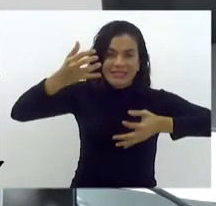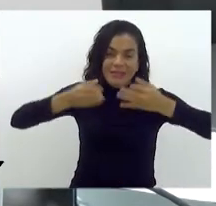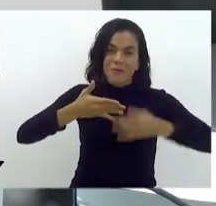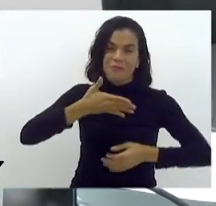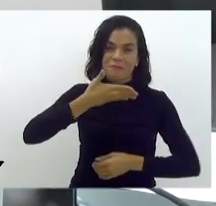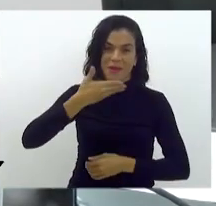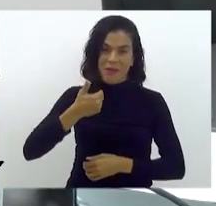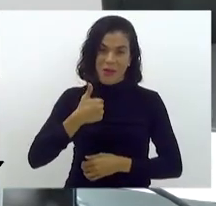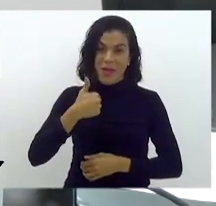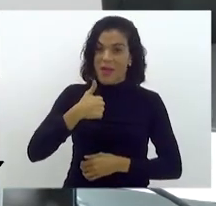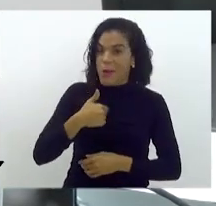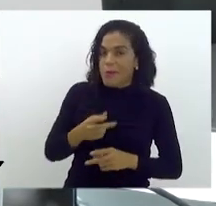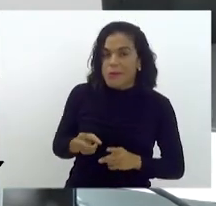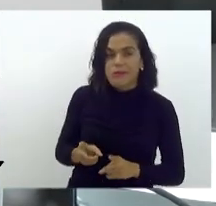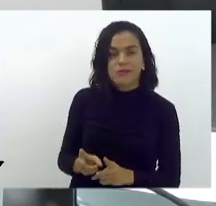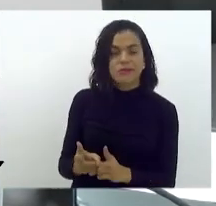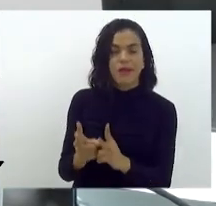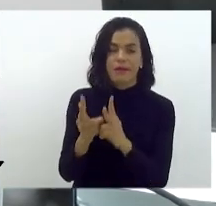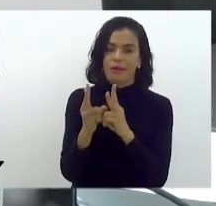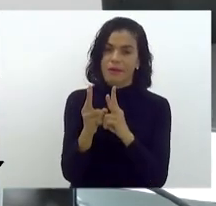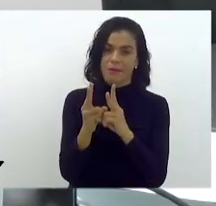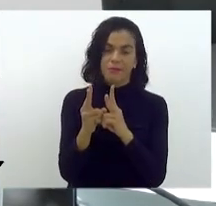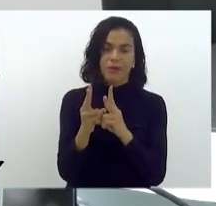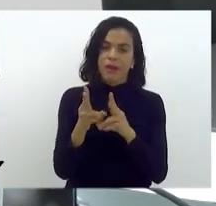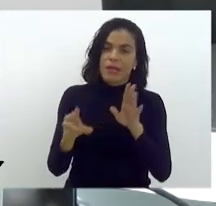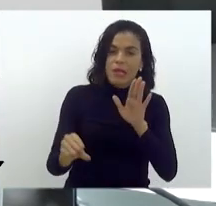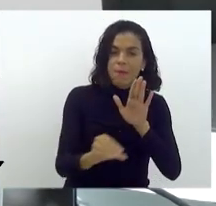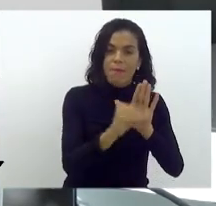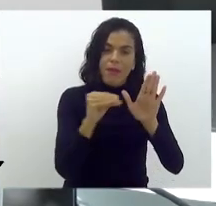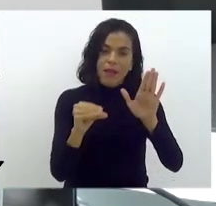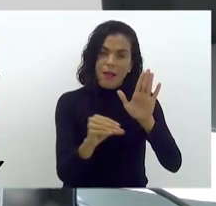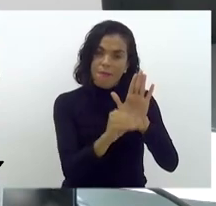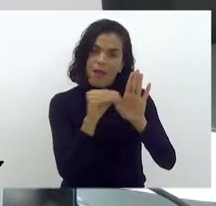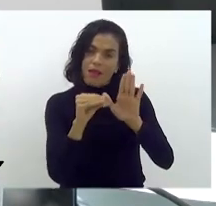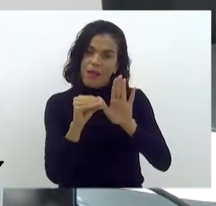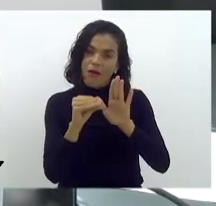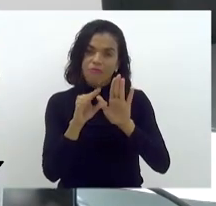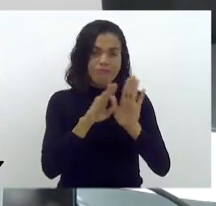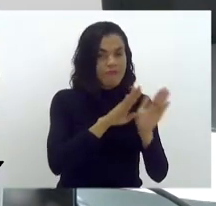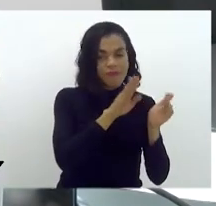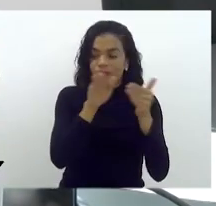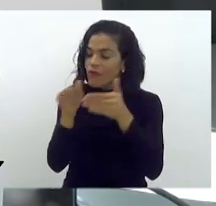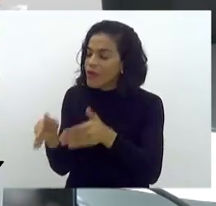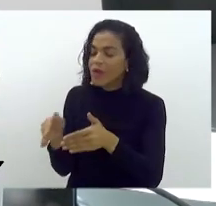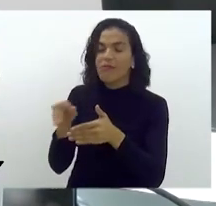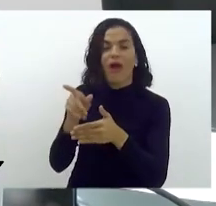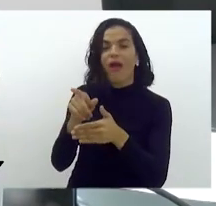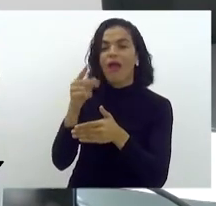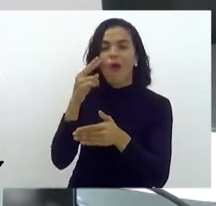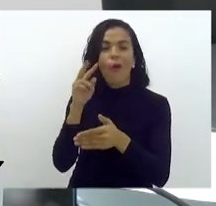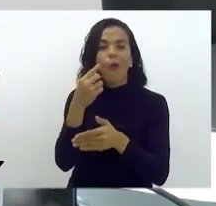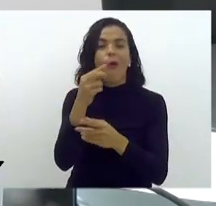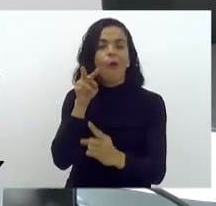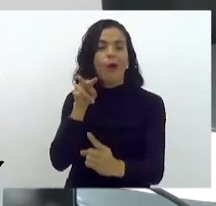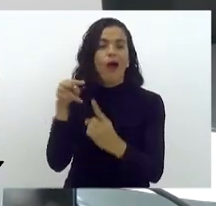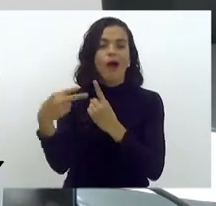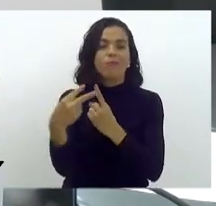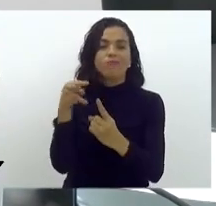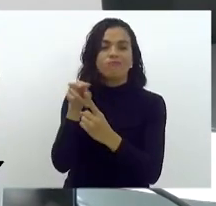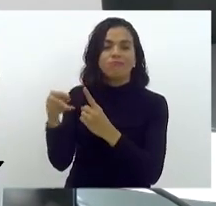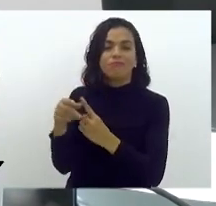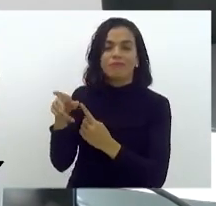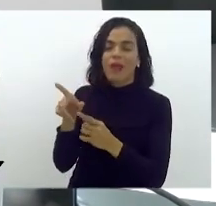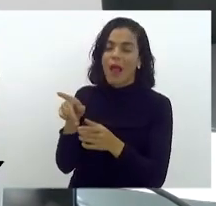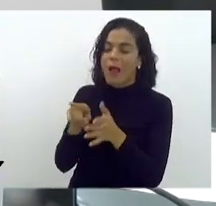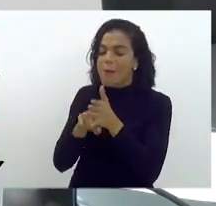Eu por exemplo sempre direciono parte das nossas emendas para a área da Segurança Pública muito nesse olhar do investimento na